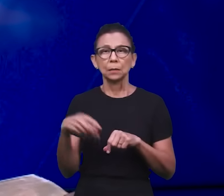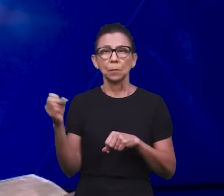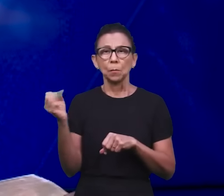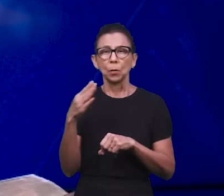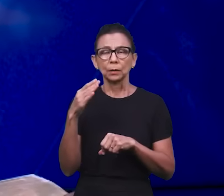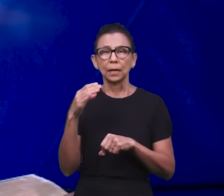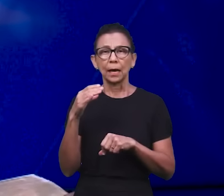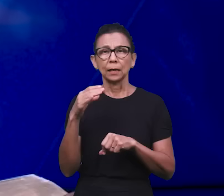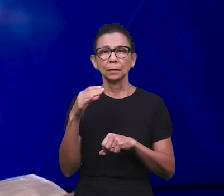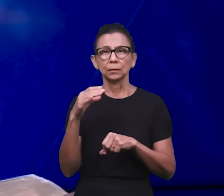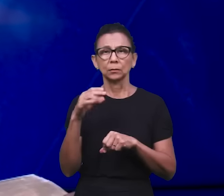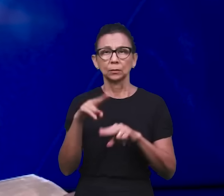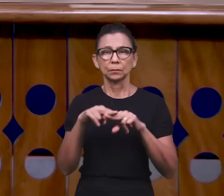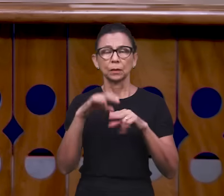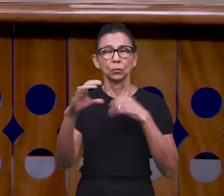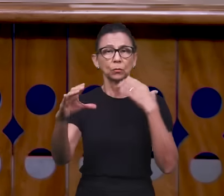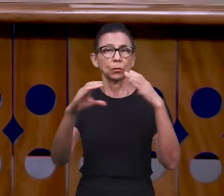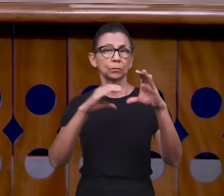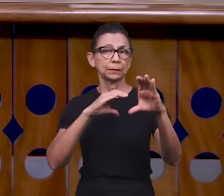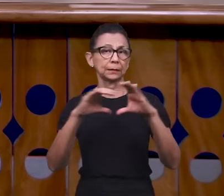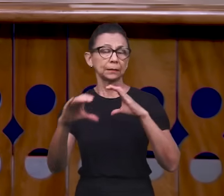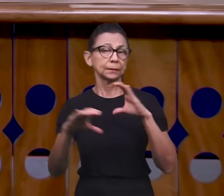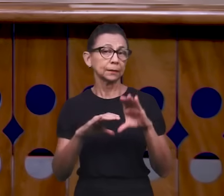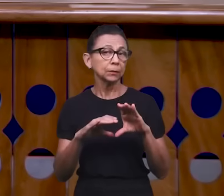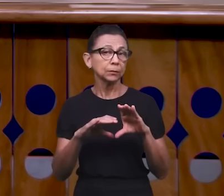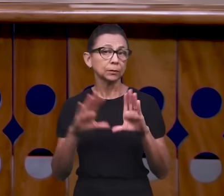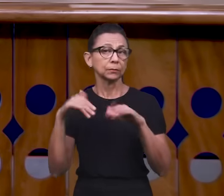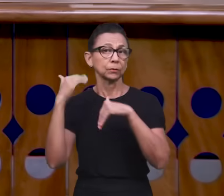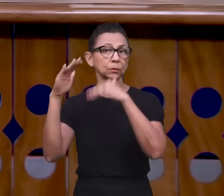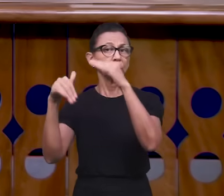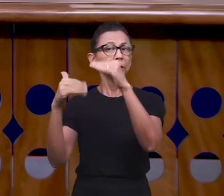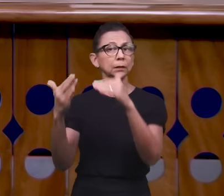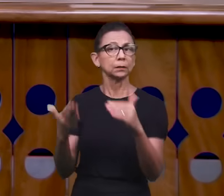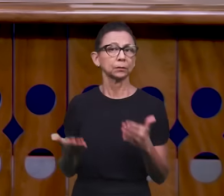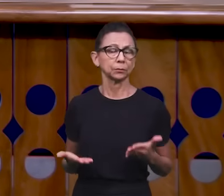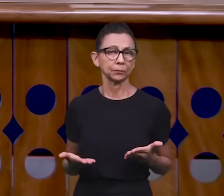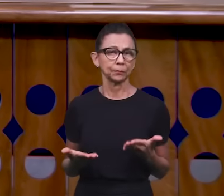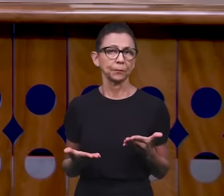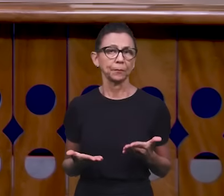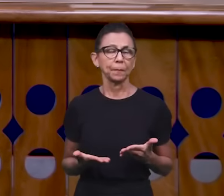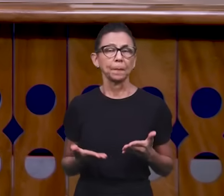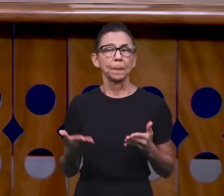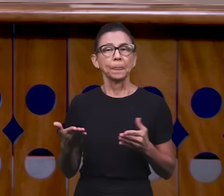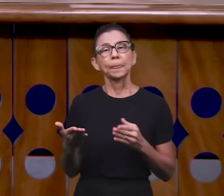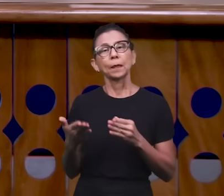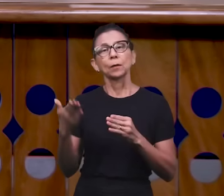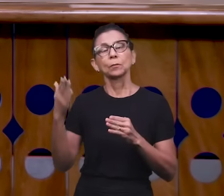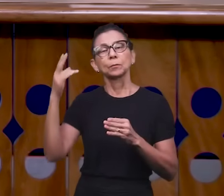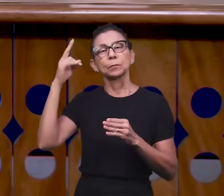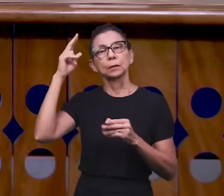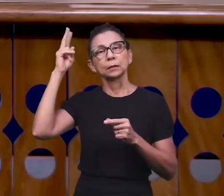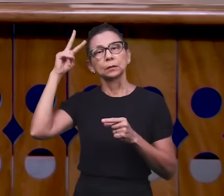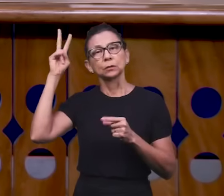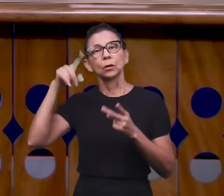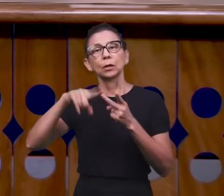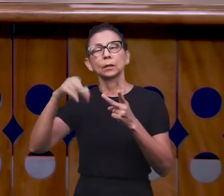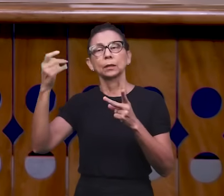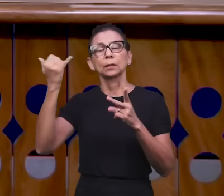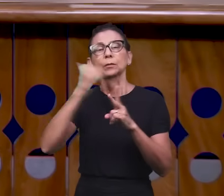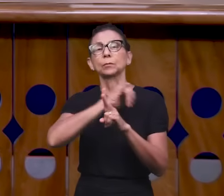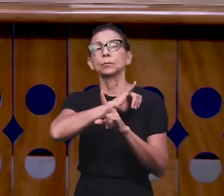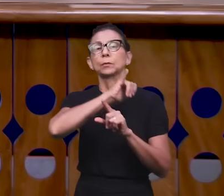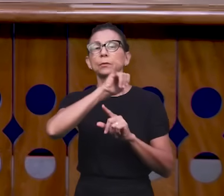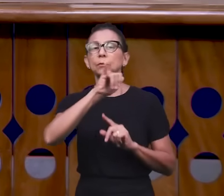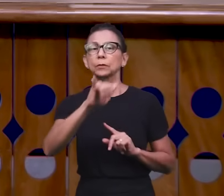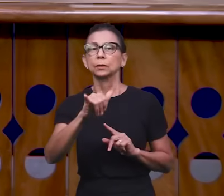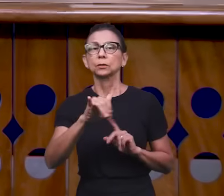de comunicação. Histórica e profeticamente, a resposta ao atual momento